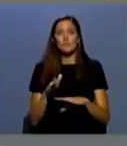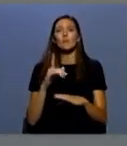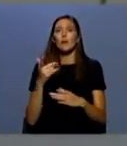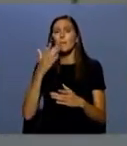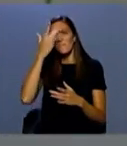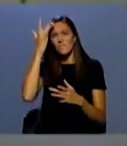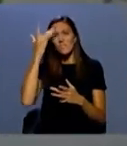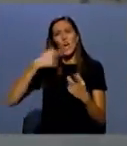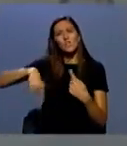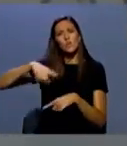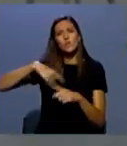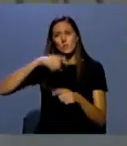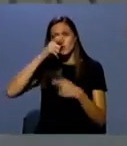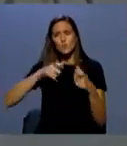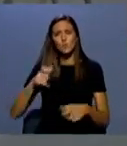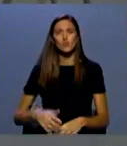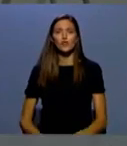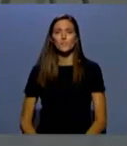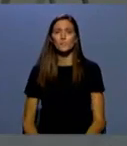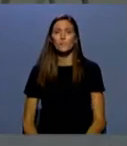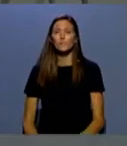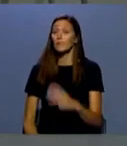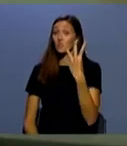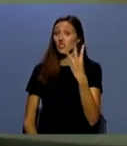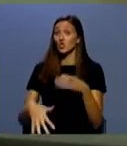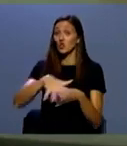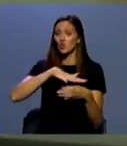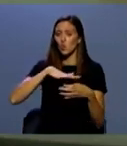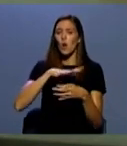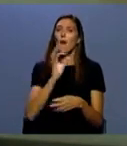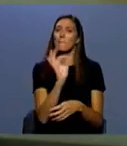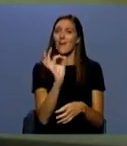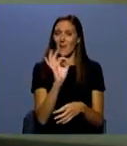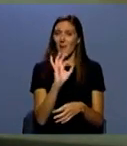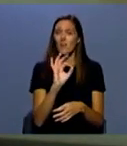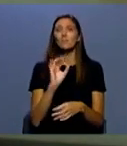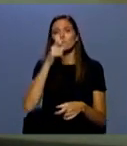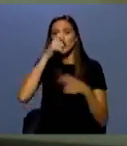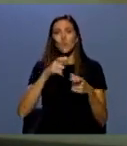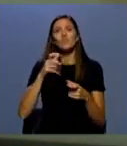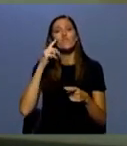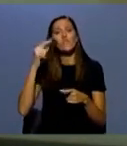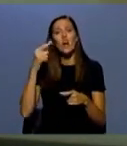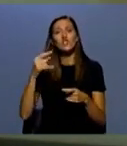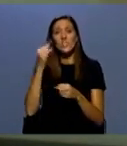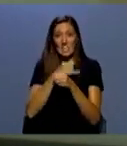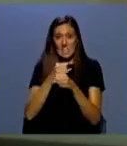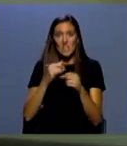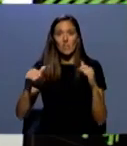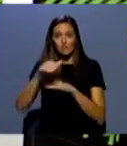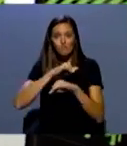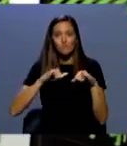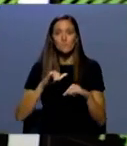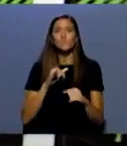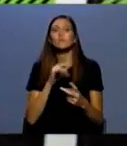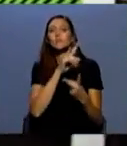circulação e orientação dos passageiros. Temos 3 zonas. Temos uma zona amarela para os interilhas, temos uma zona